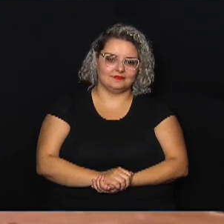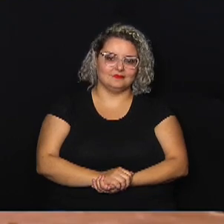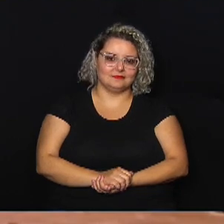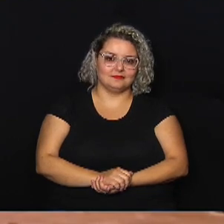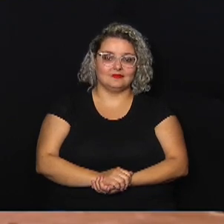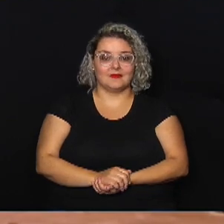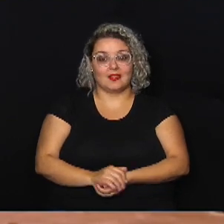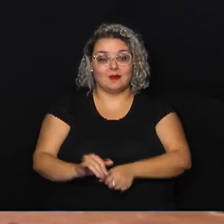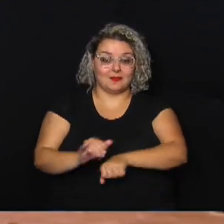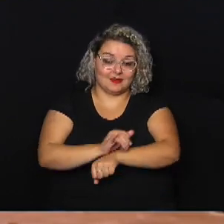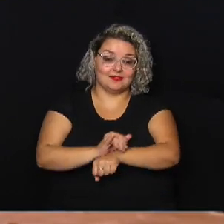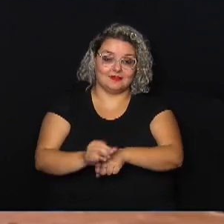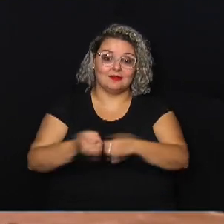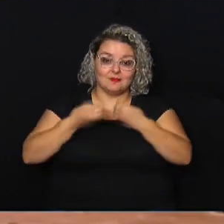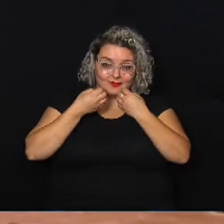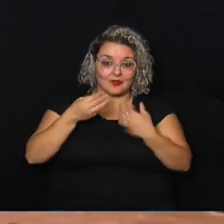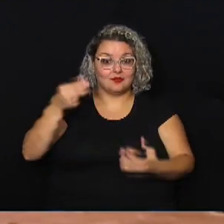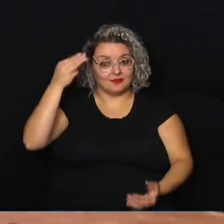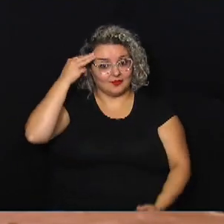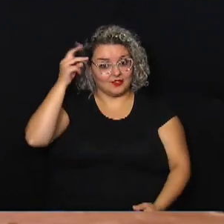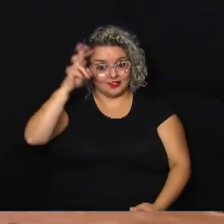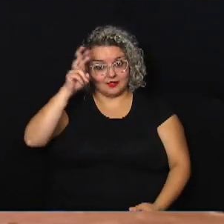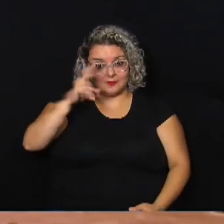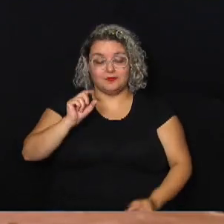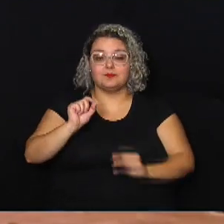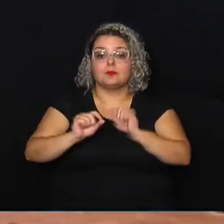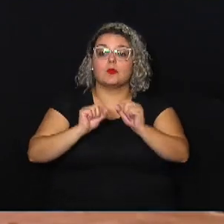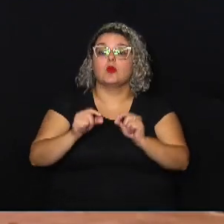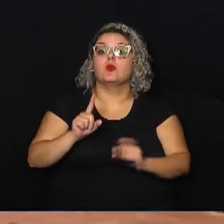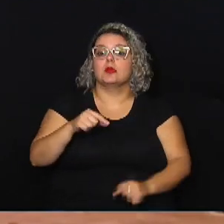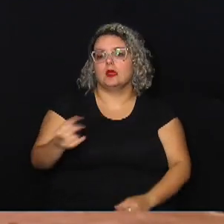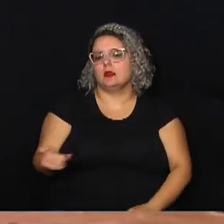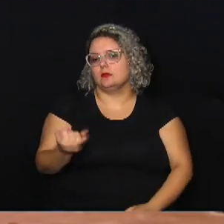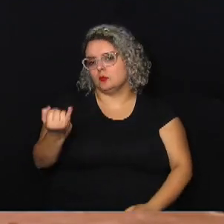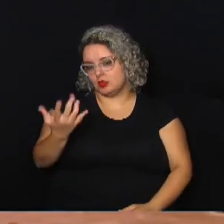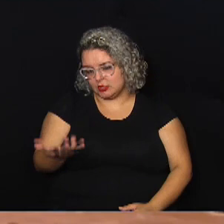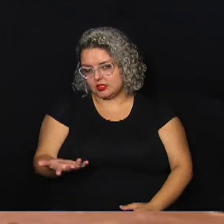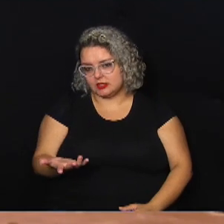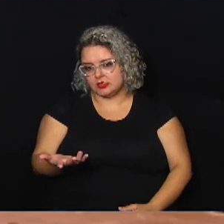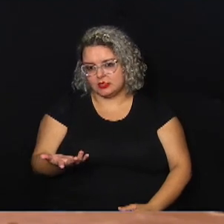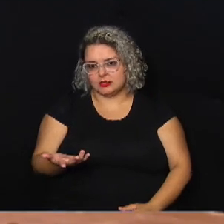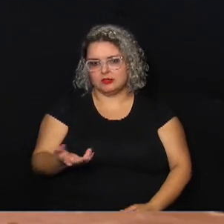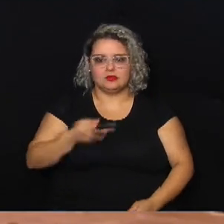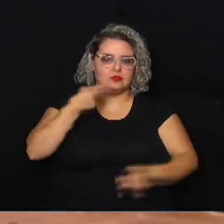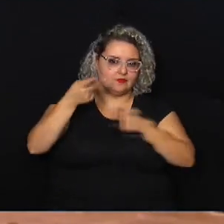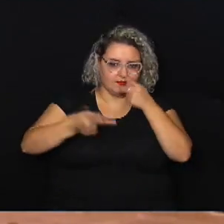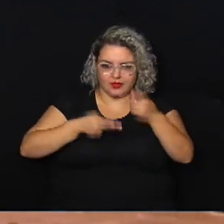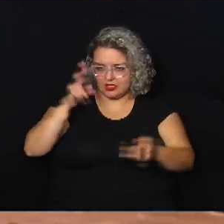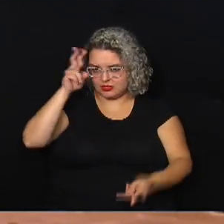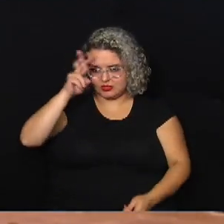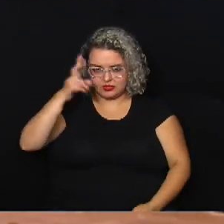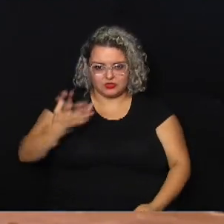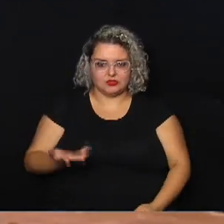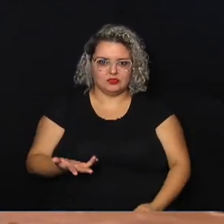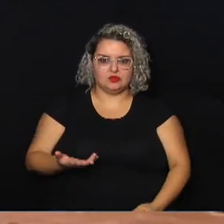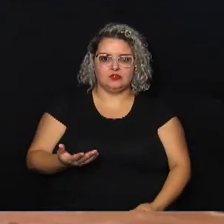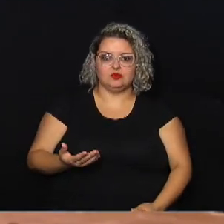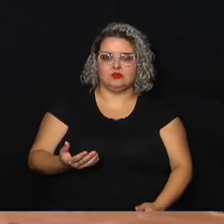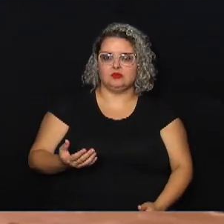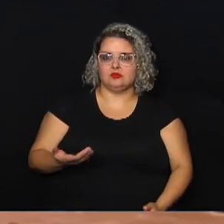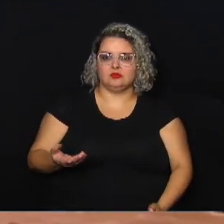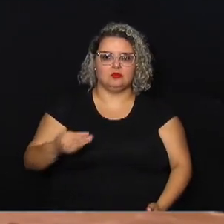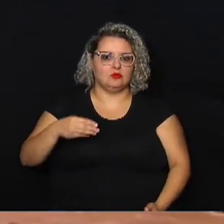para você ter uma boa memória e lembrar. Mas o que é relevante? Quando você conta uma história, assim, seja do MEC, seja do